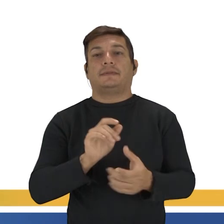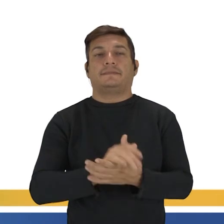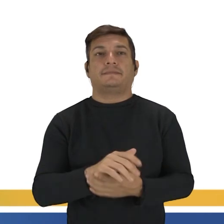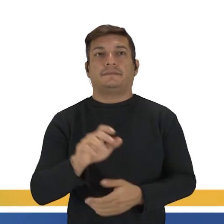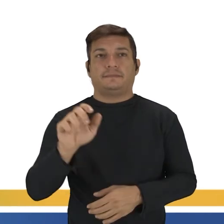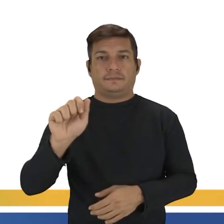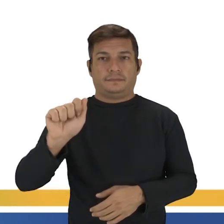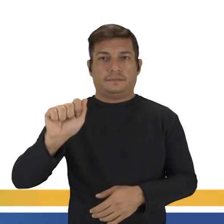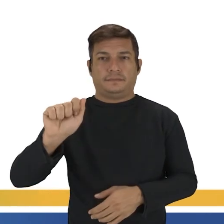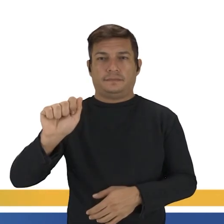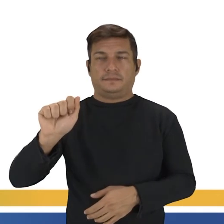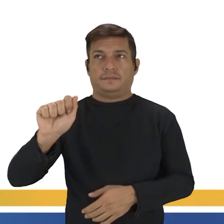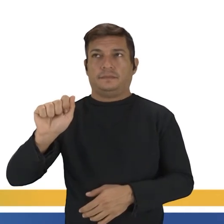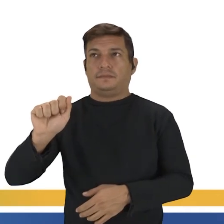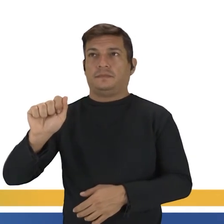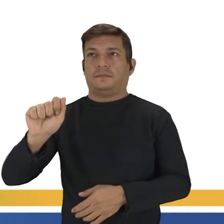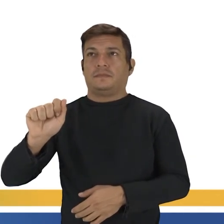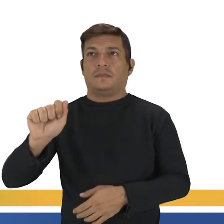de